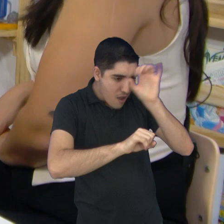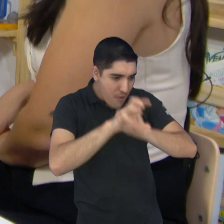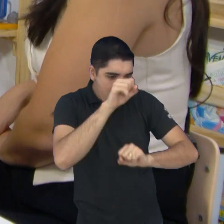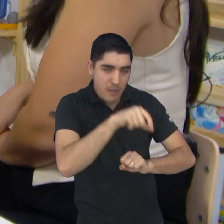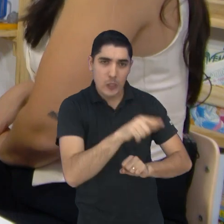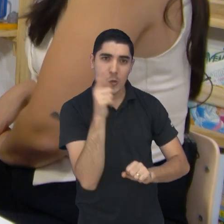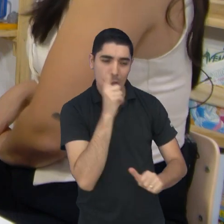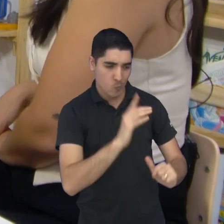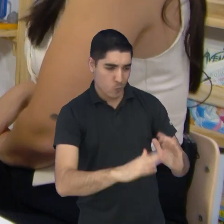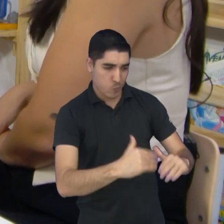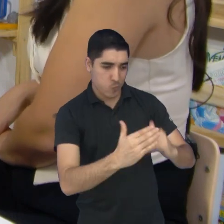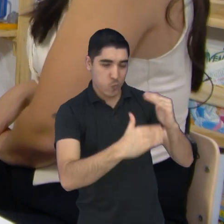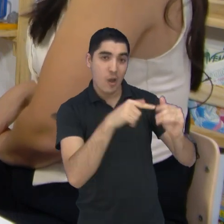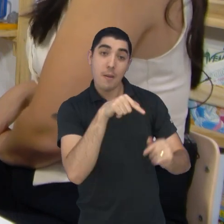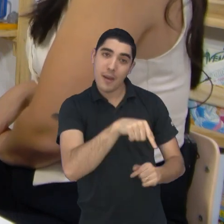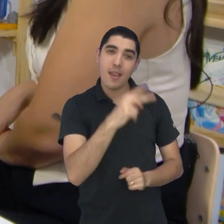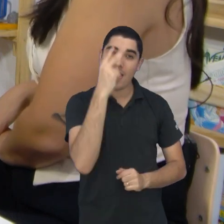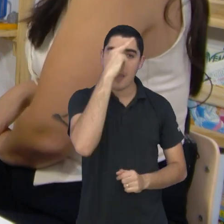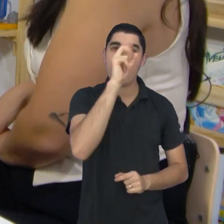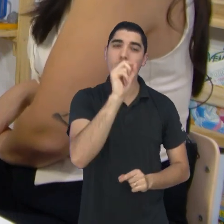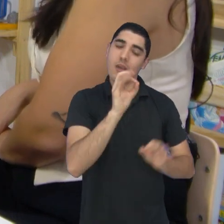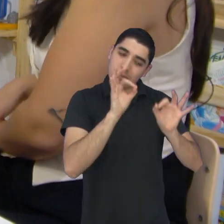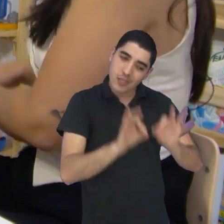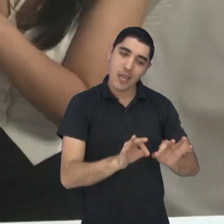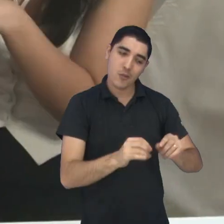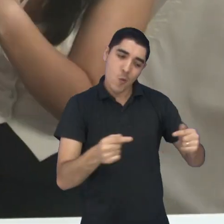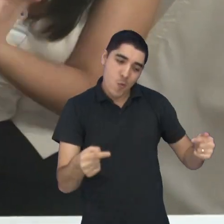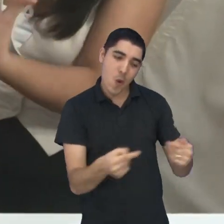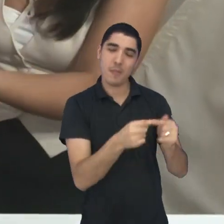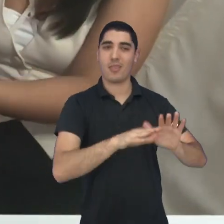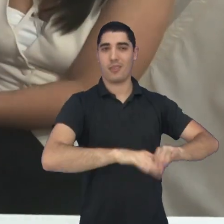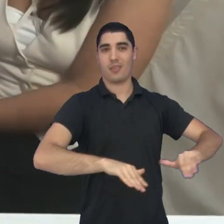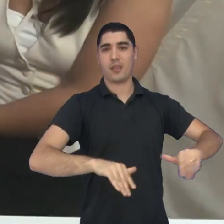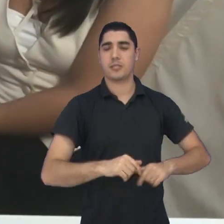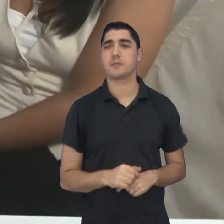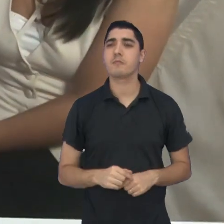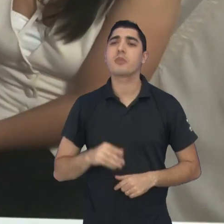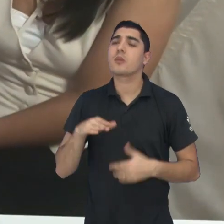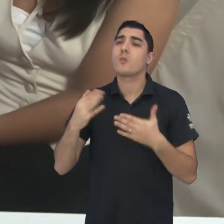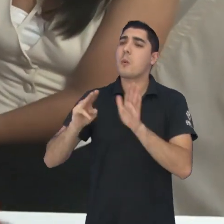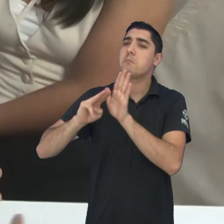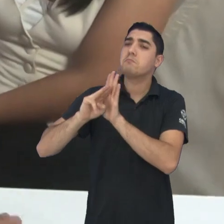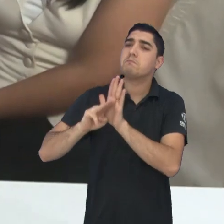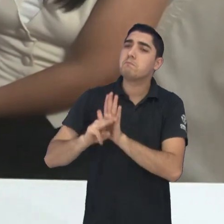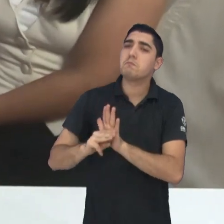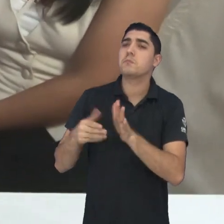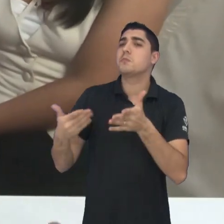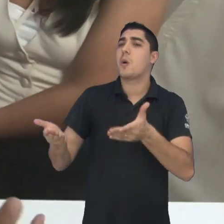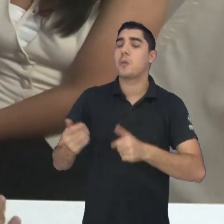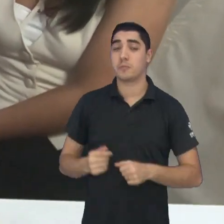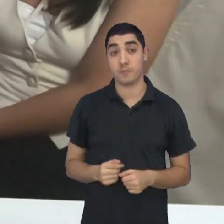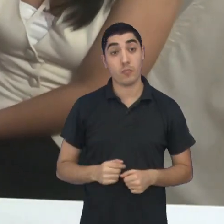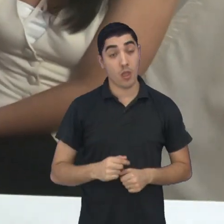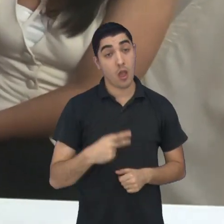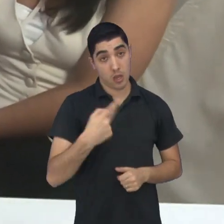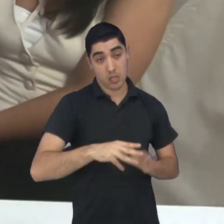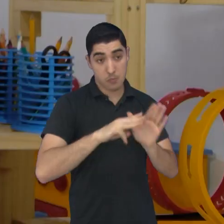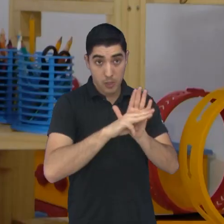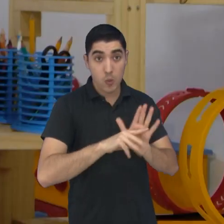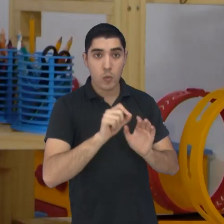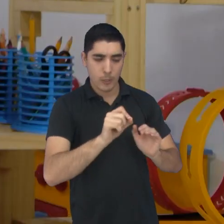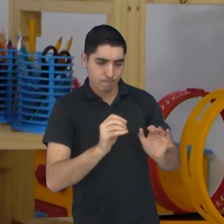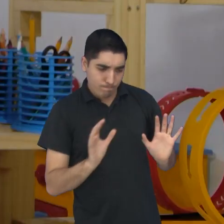aprendizado e de resgate à infância. Qual que é a metodologia de vocês? A metodologia da casa é o